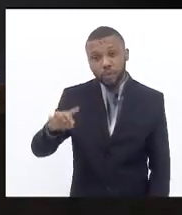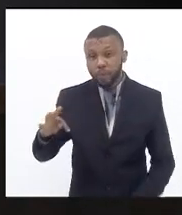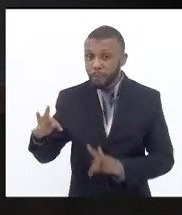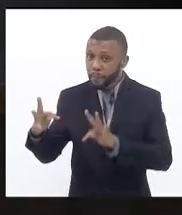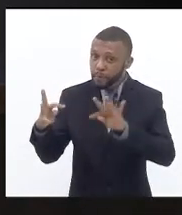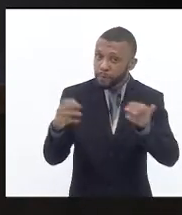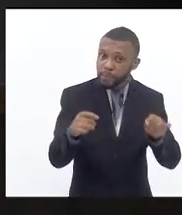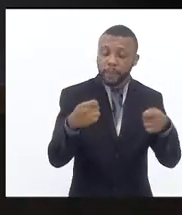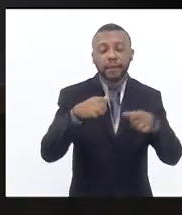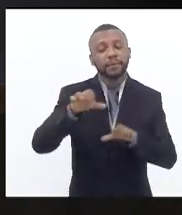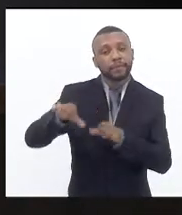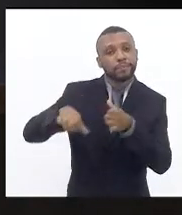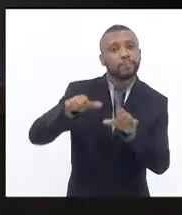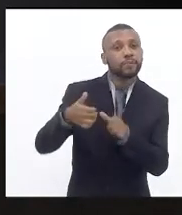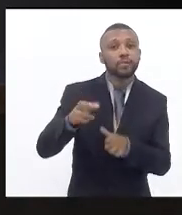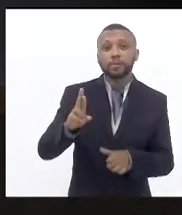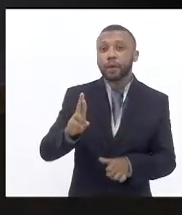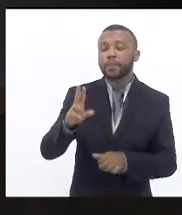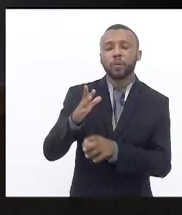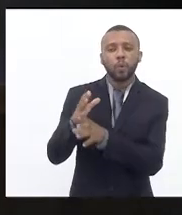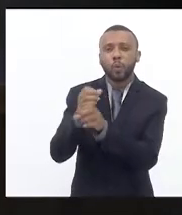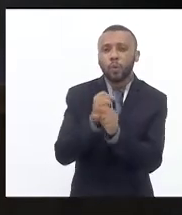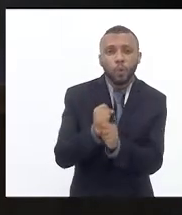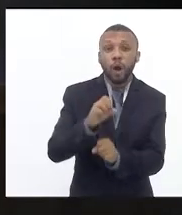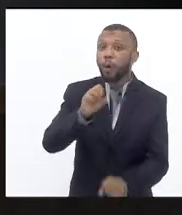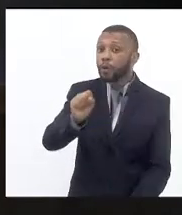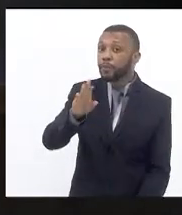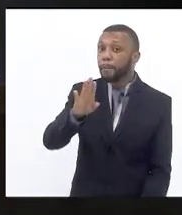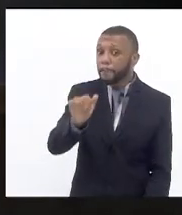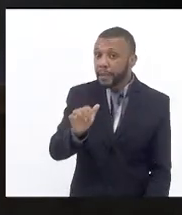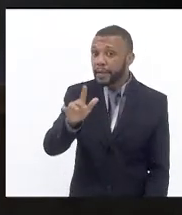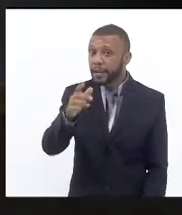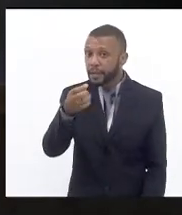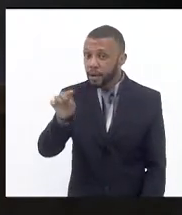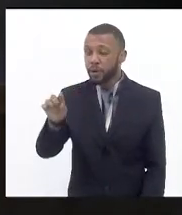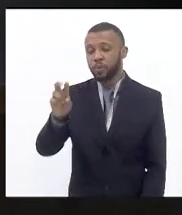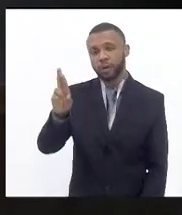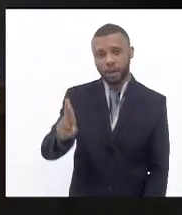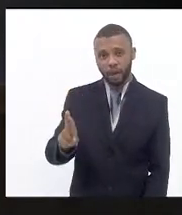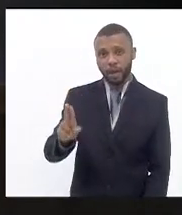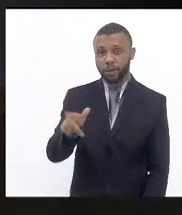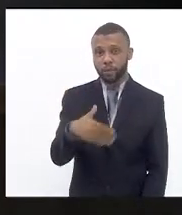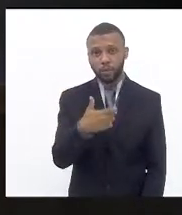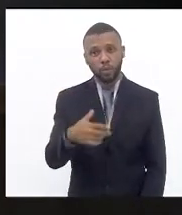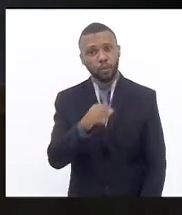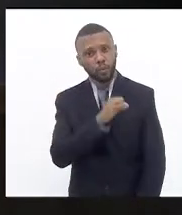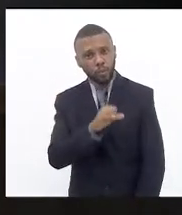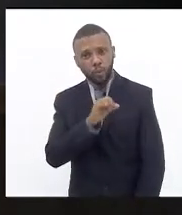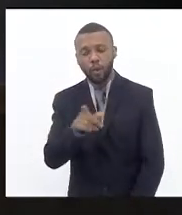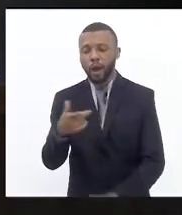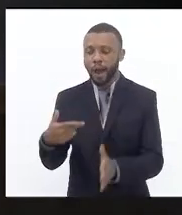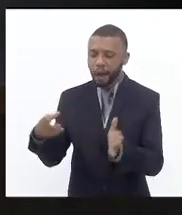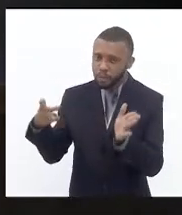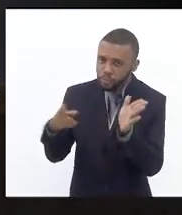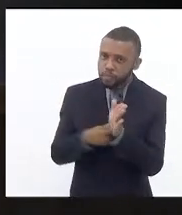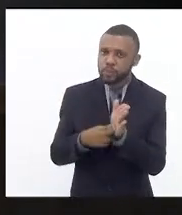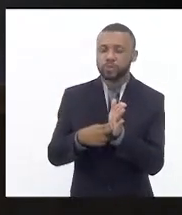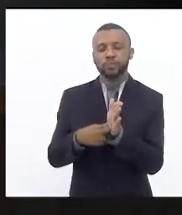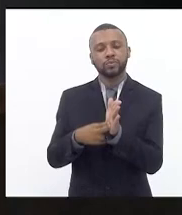precisava ser reconstruído que o representa o YouTube naquela altura e o estado do Rio de Janeiro a assumiu isso